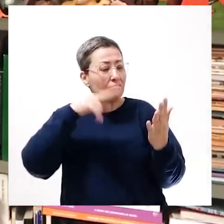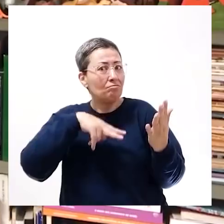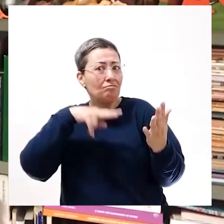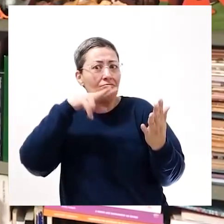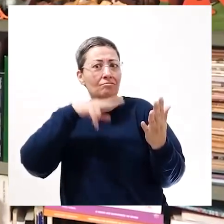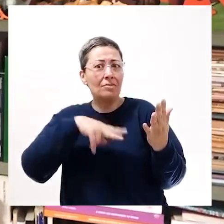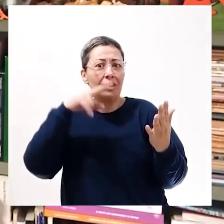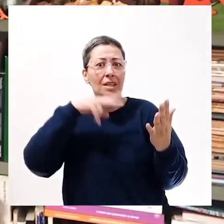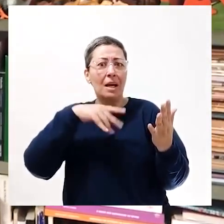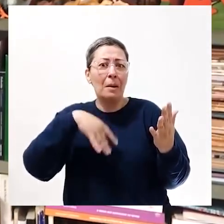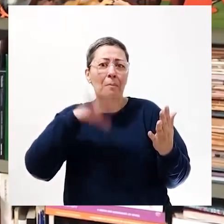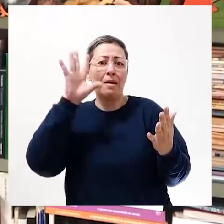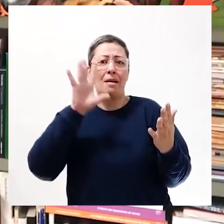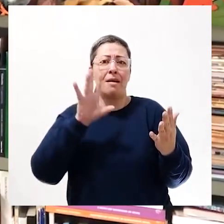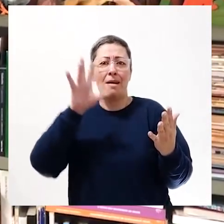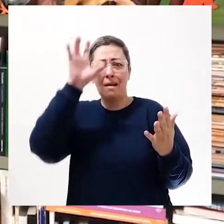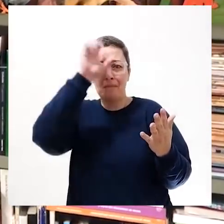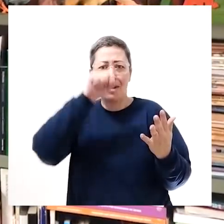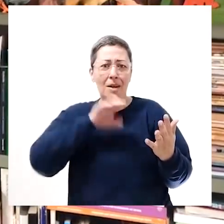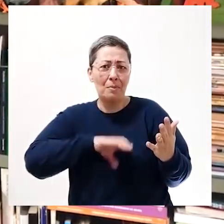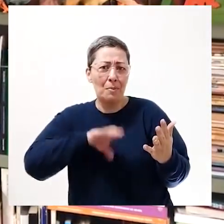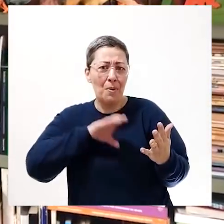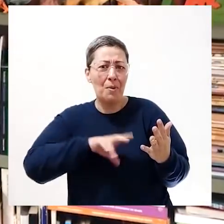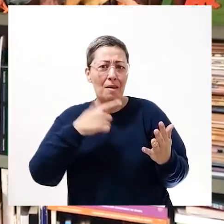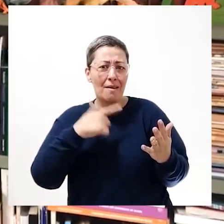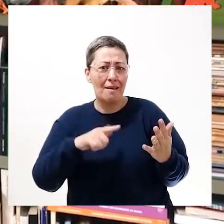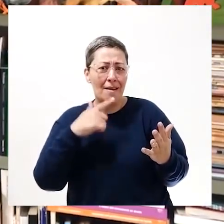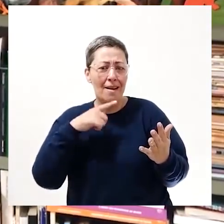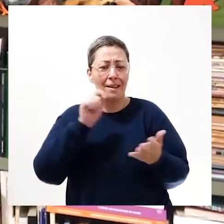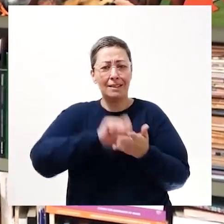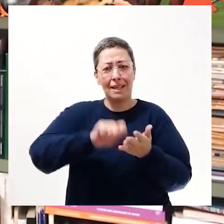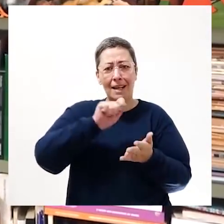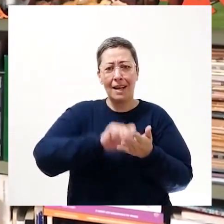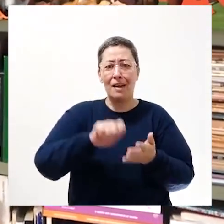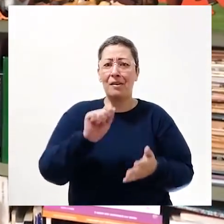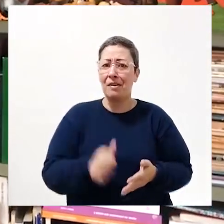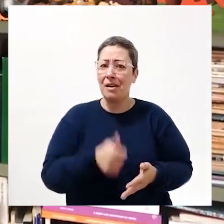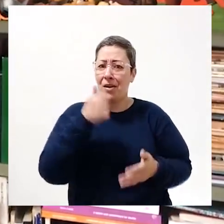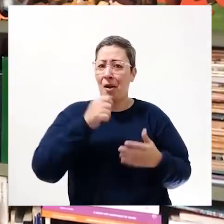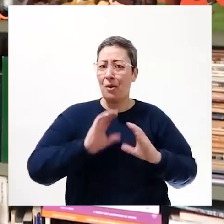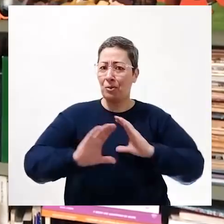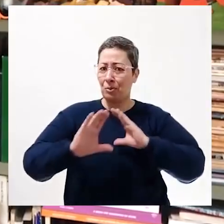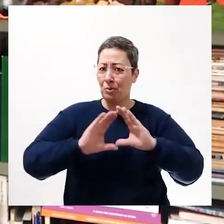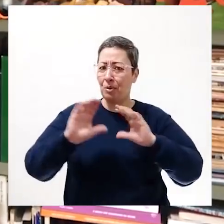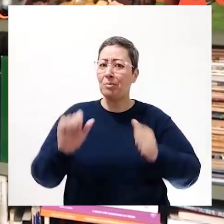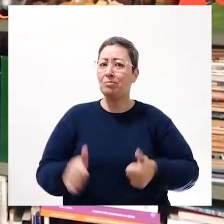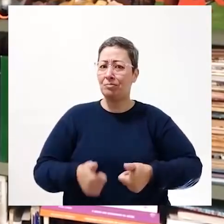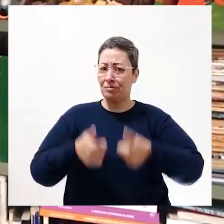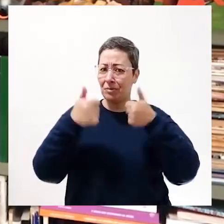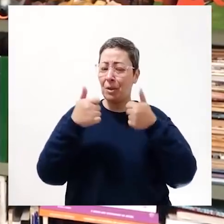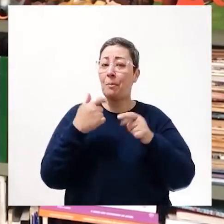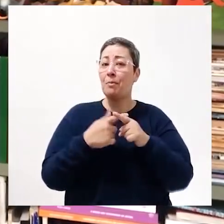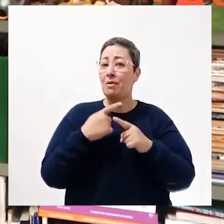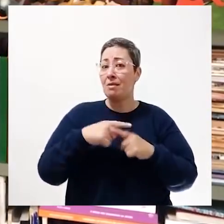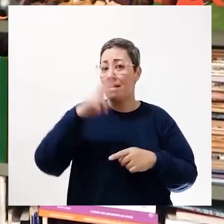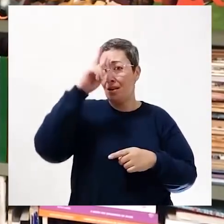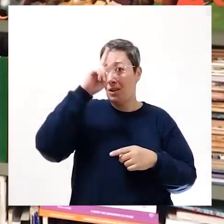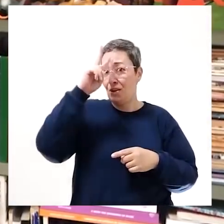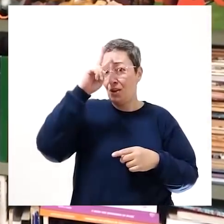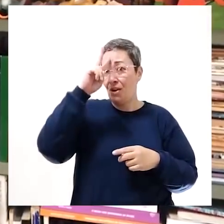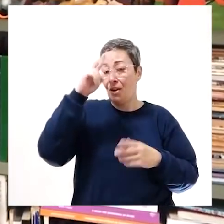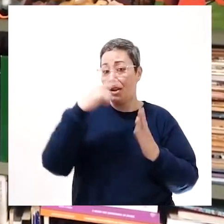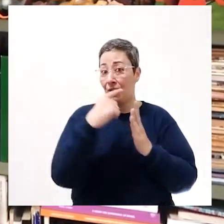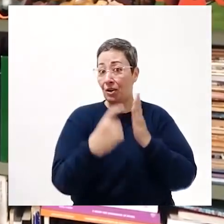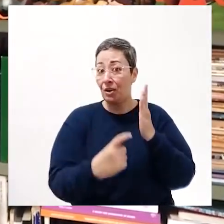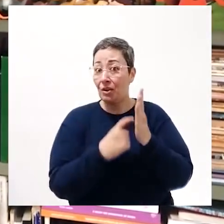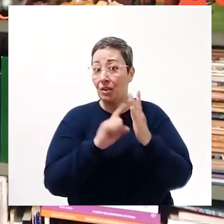quadrinho acabam aprendendo melhor a nossa língua portuguesa, escrever melhor, se comunicar melhor, porque as histórias em quadrinhos